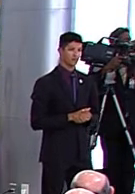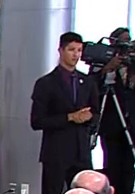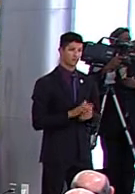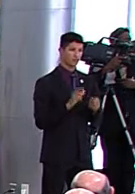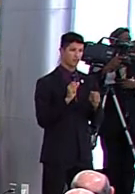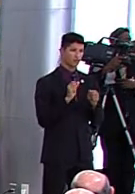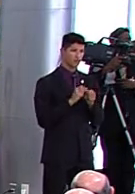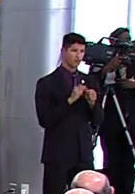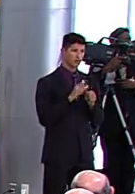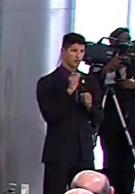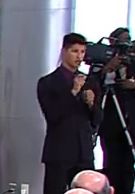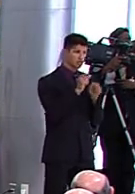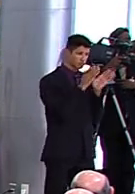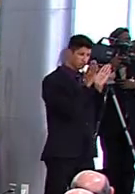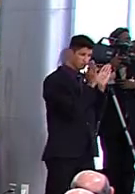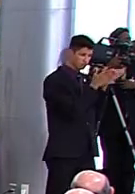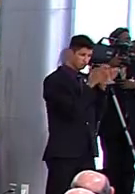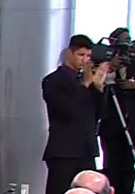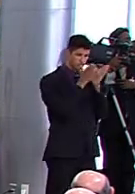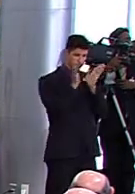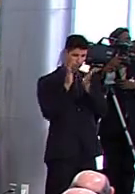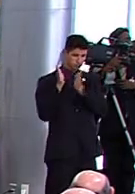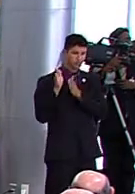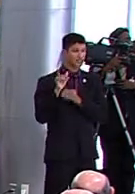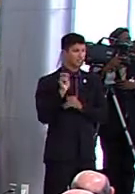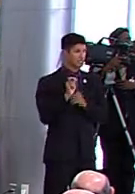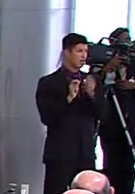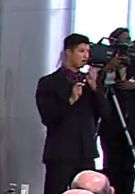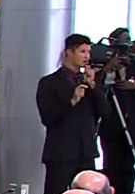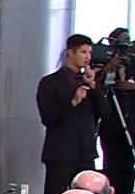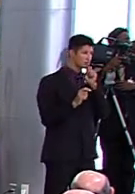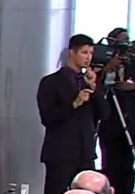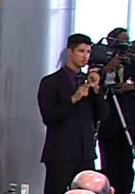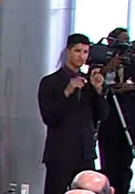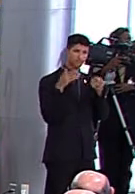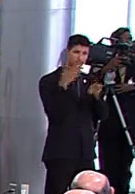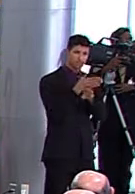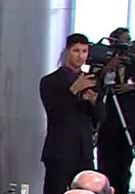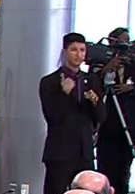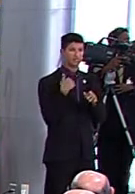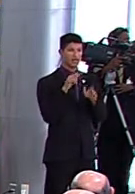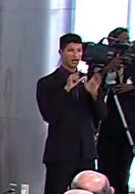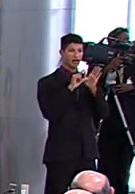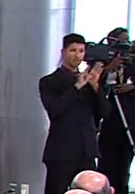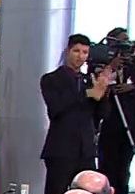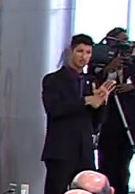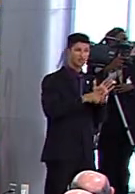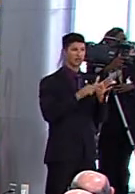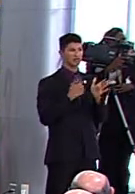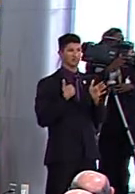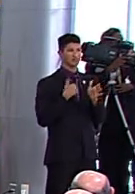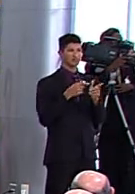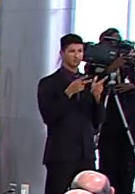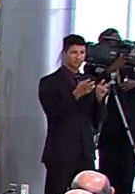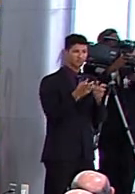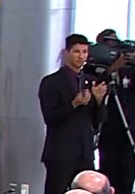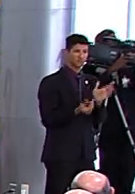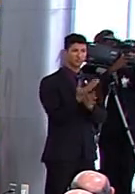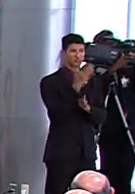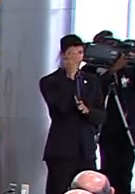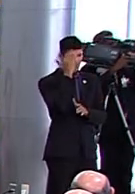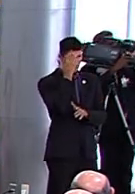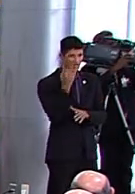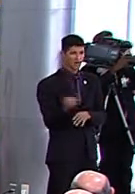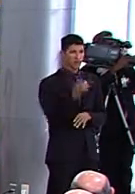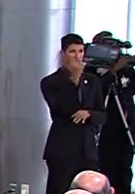Fazer com que setores que ainda persistem em ser atrasados e não entender a importância